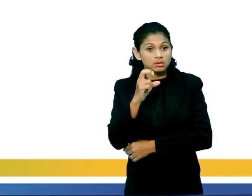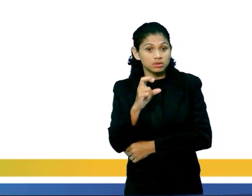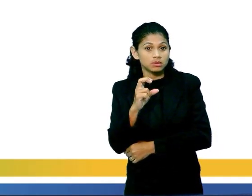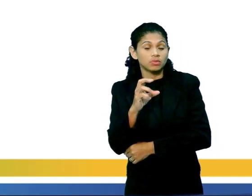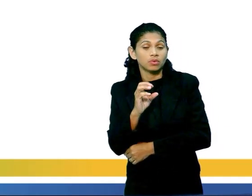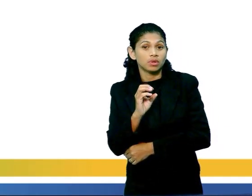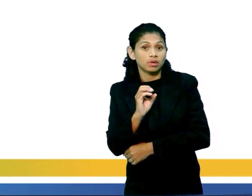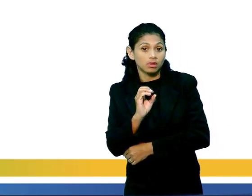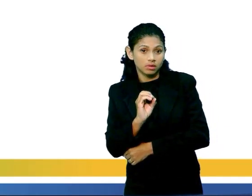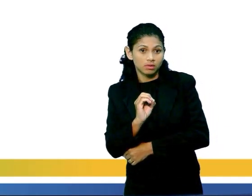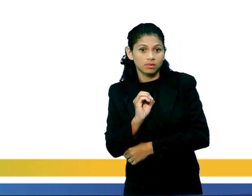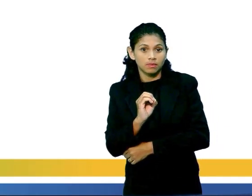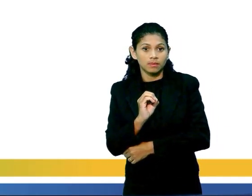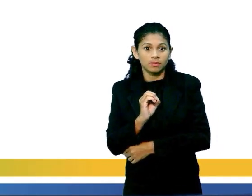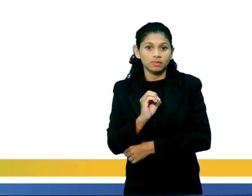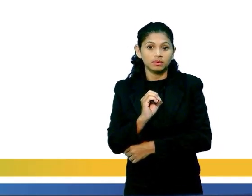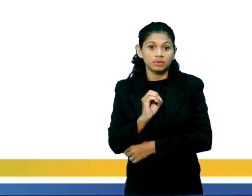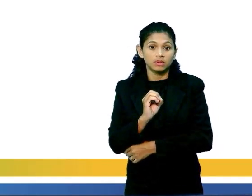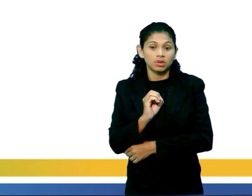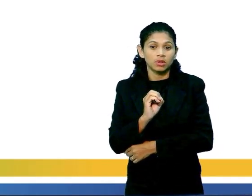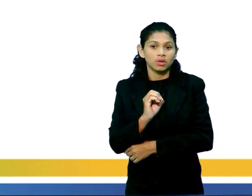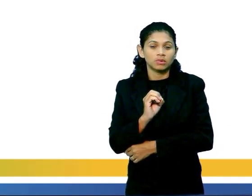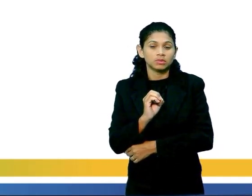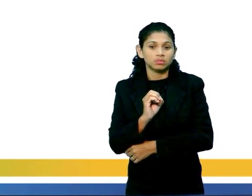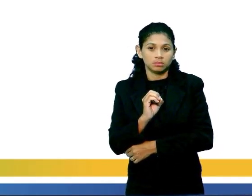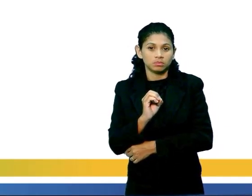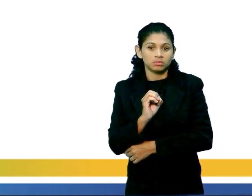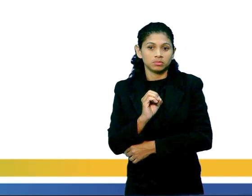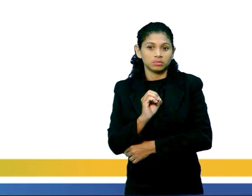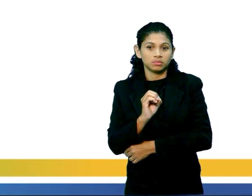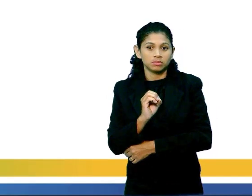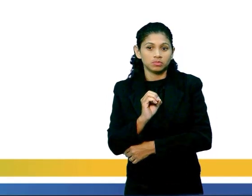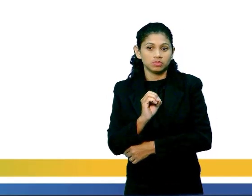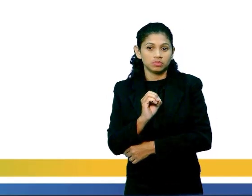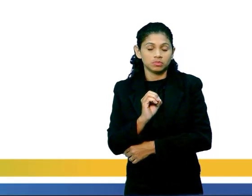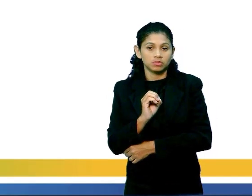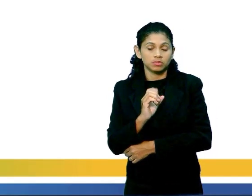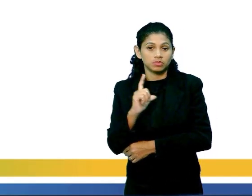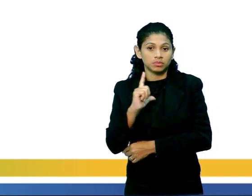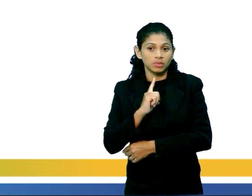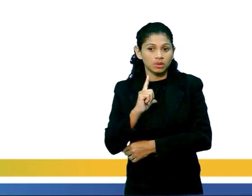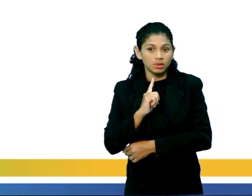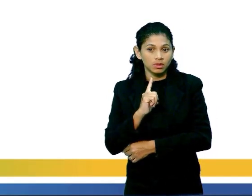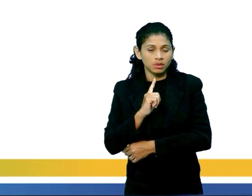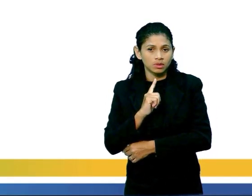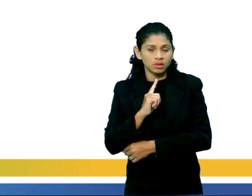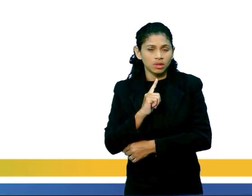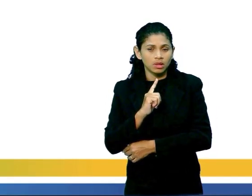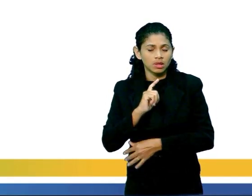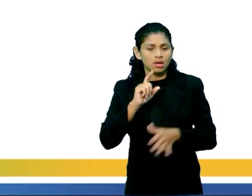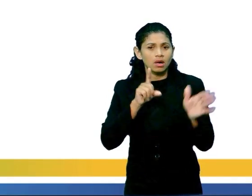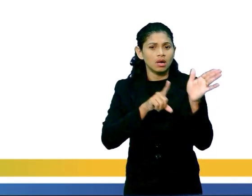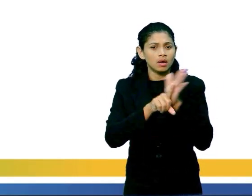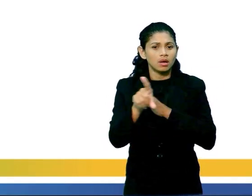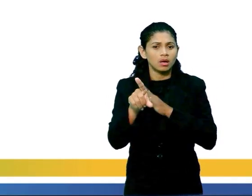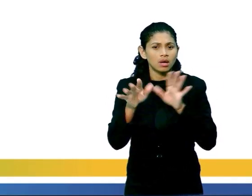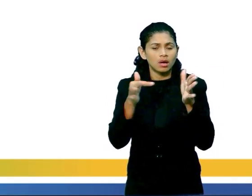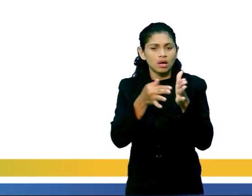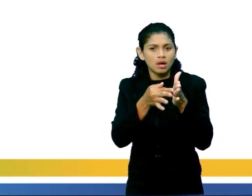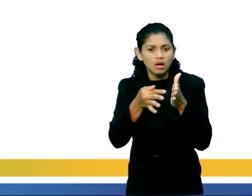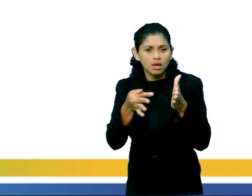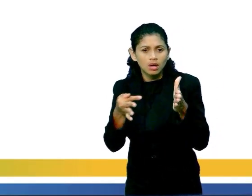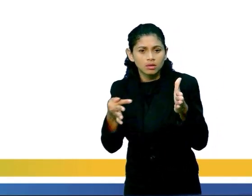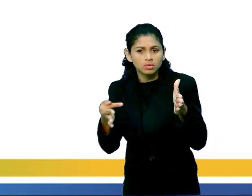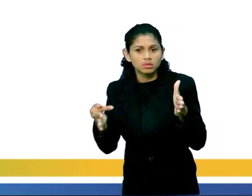ponto 00, na origem do plano XY. E aí nós temos a pergunta. A equação da parábola